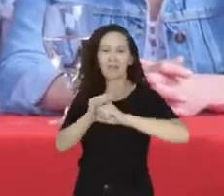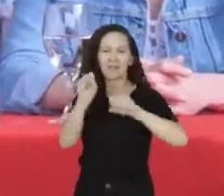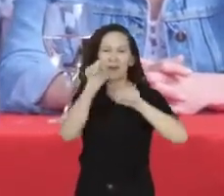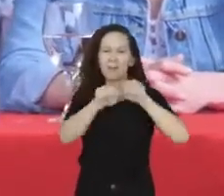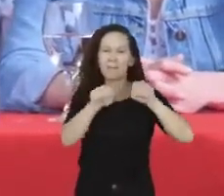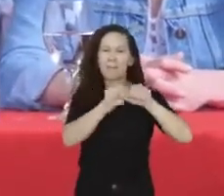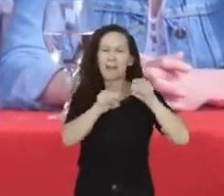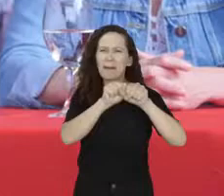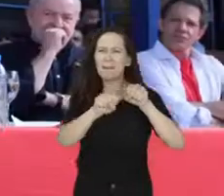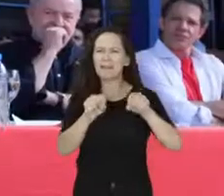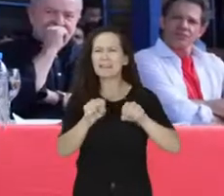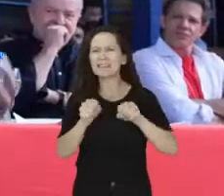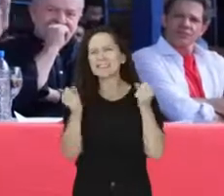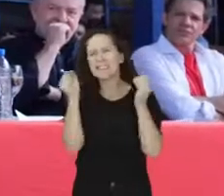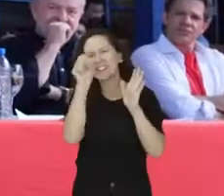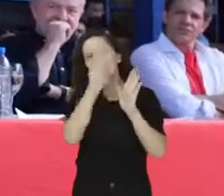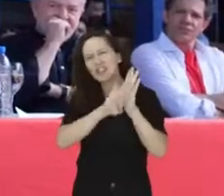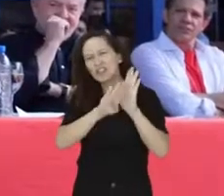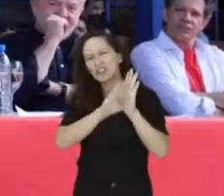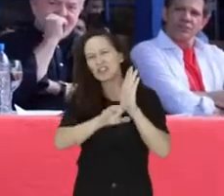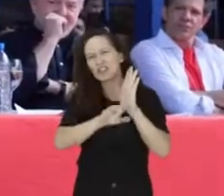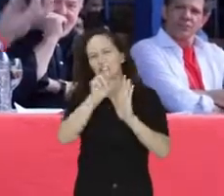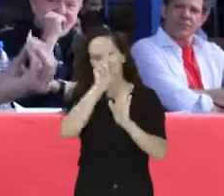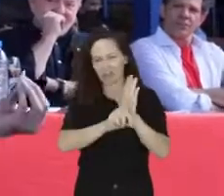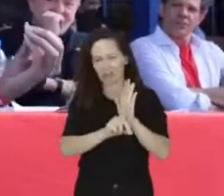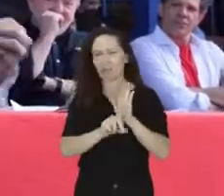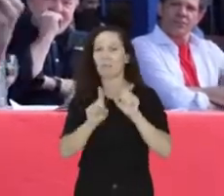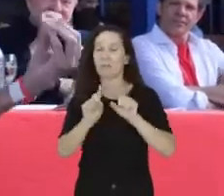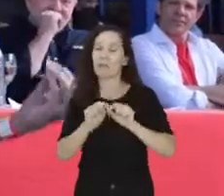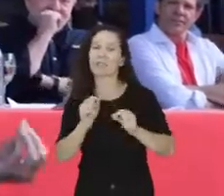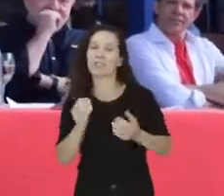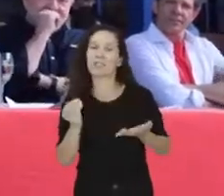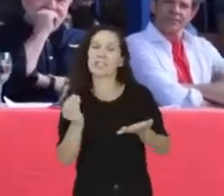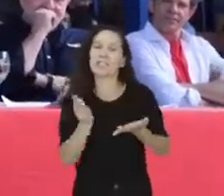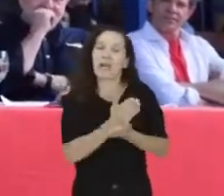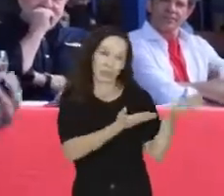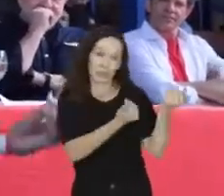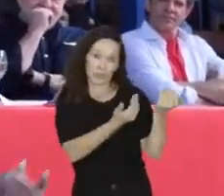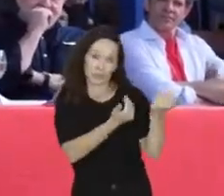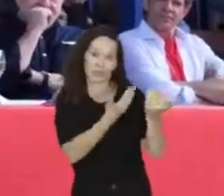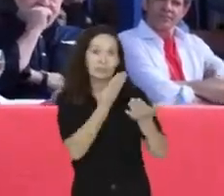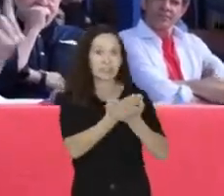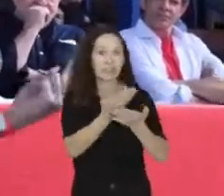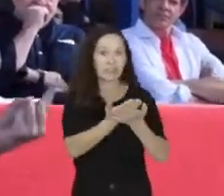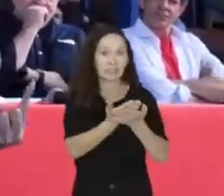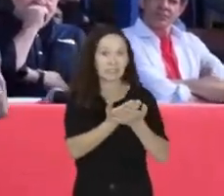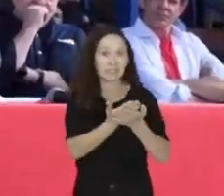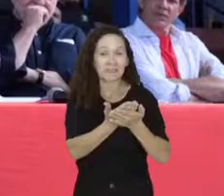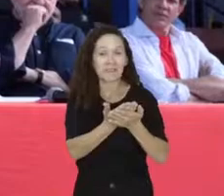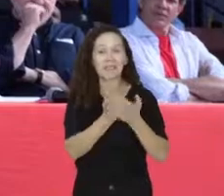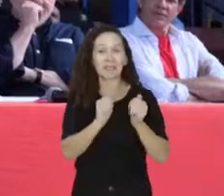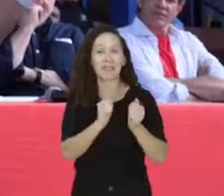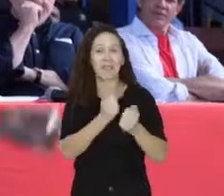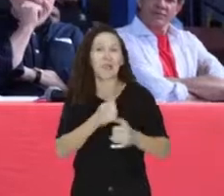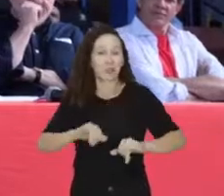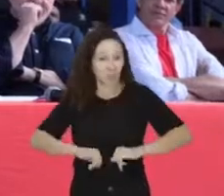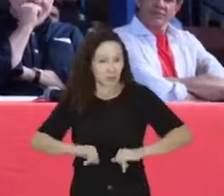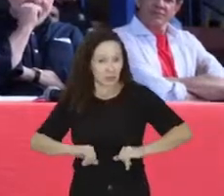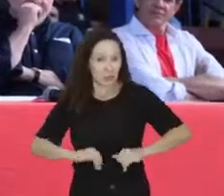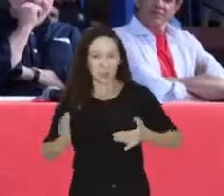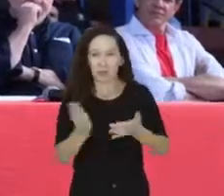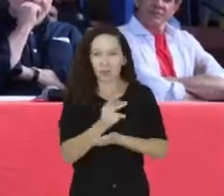vista. Seja por atentar, por estudantes que estão sendo reprimidos, seja por docentes, seja pelas